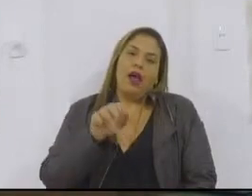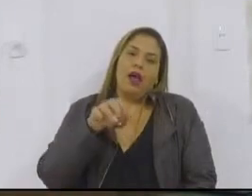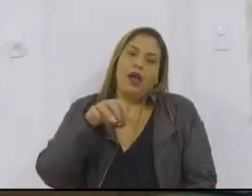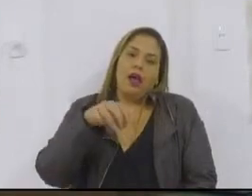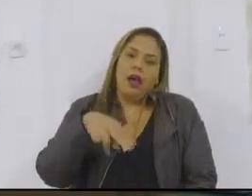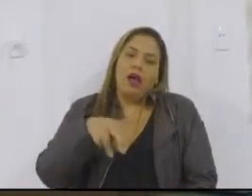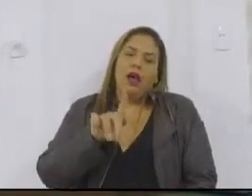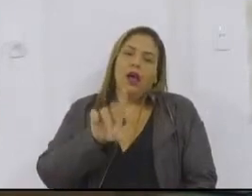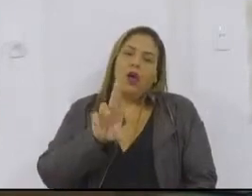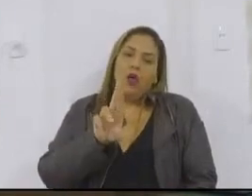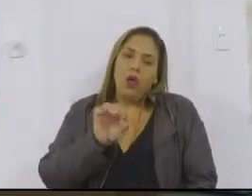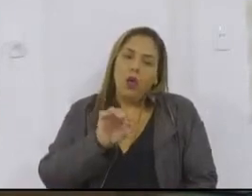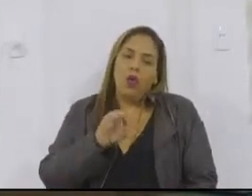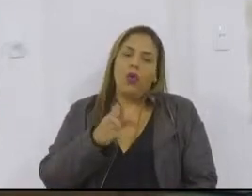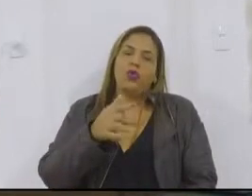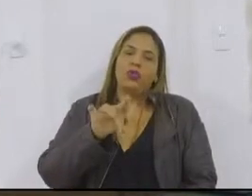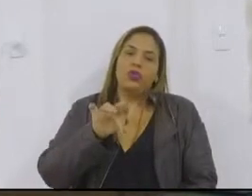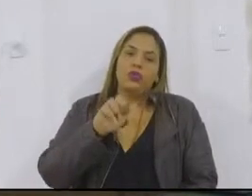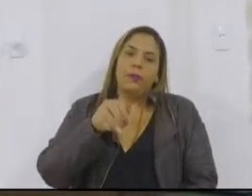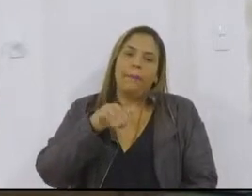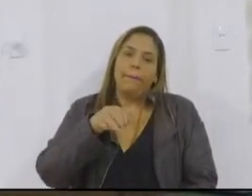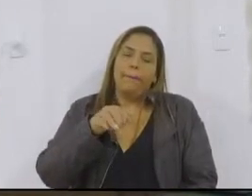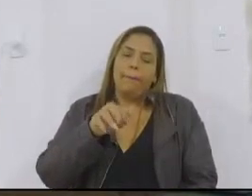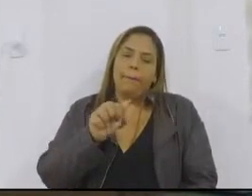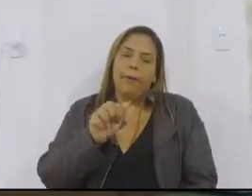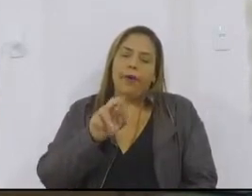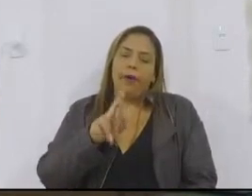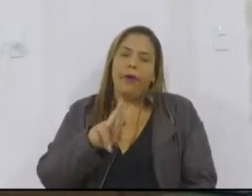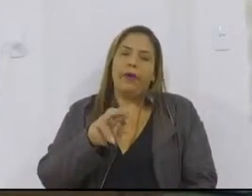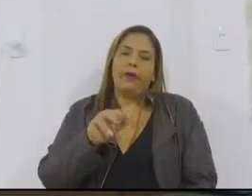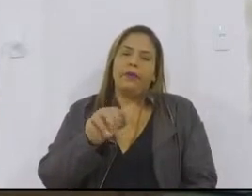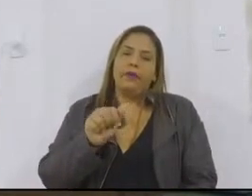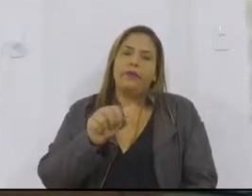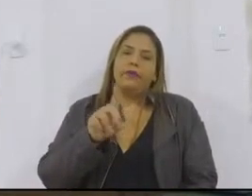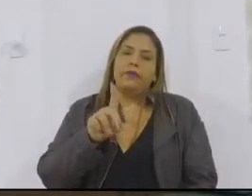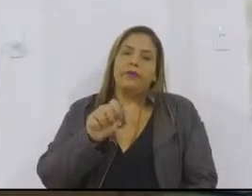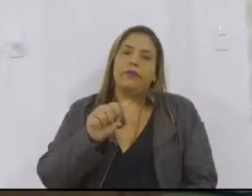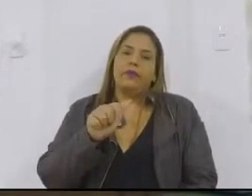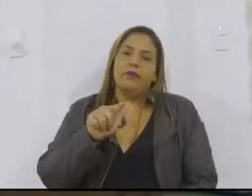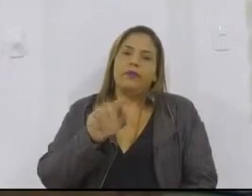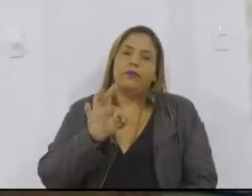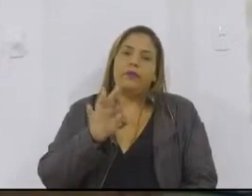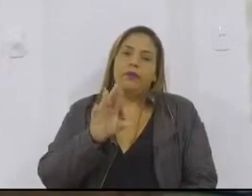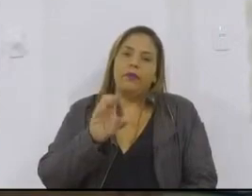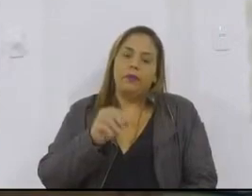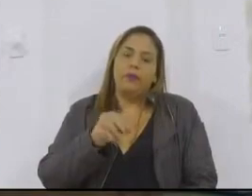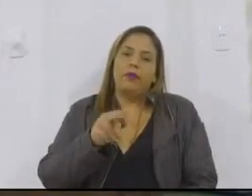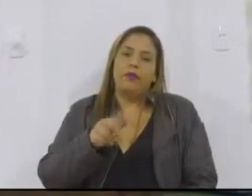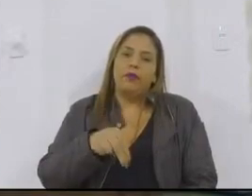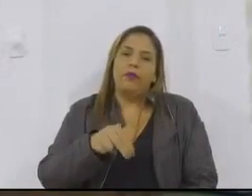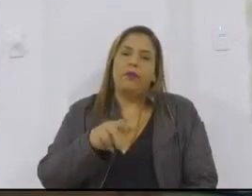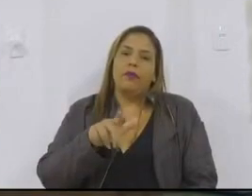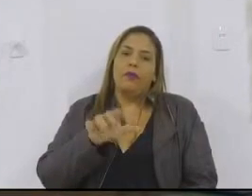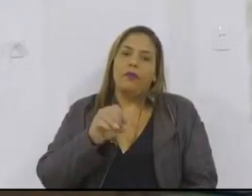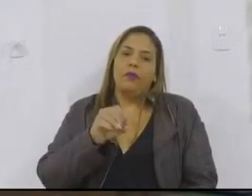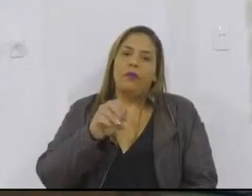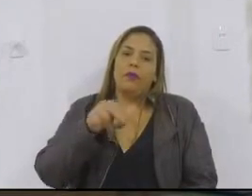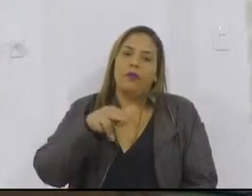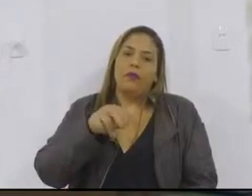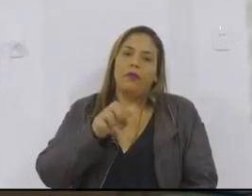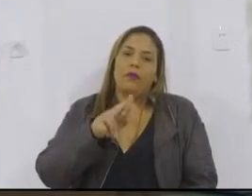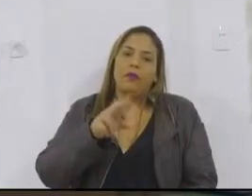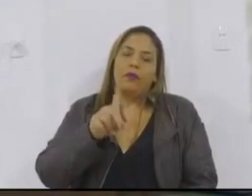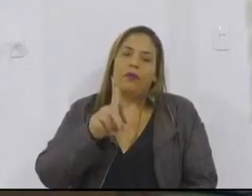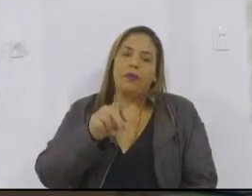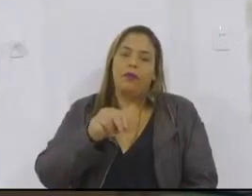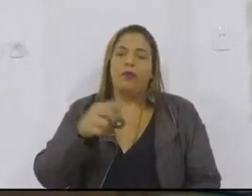Finanças e Orçamento, Gilmar Cordeiro, presidente e relator, Adalton Souza, membro, Leonardo Oliveira, membro. Em